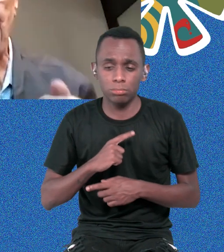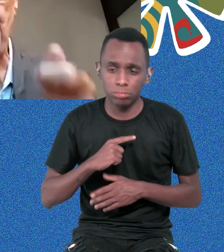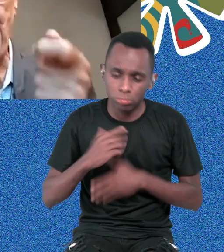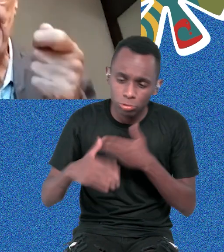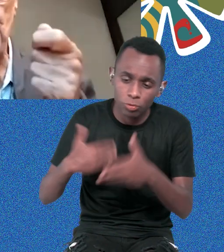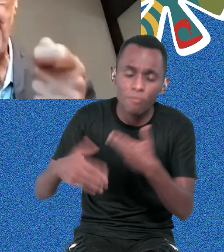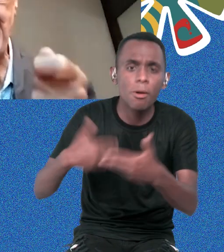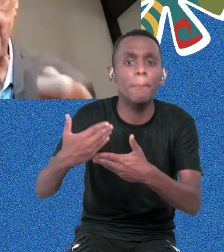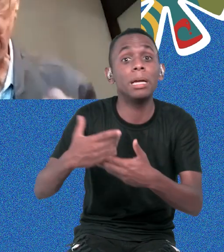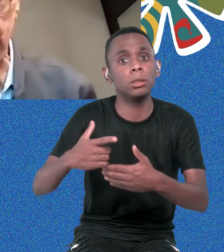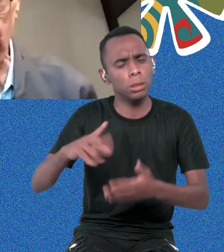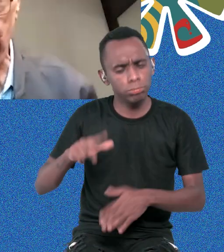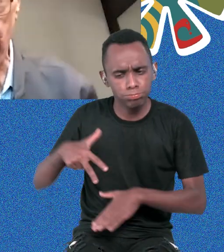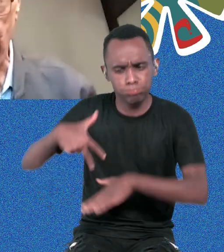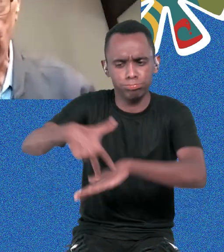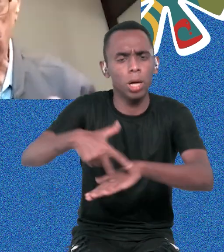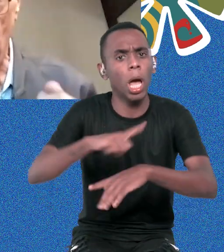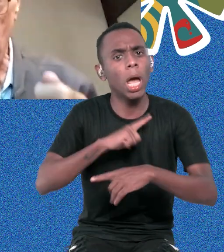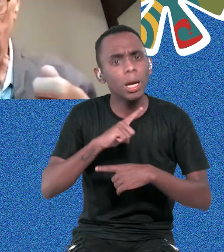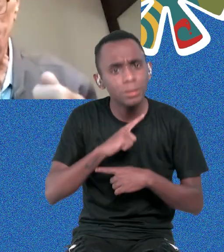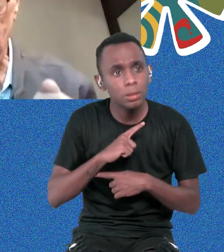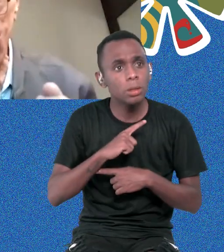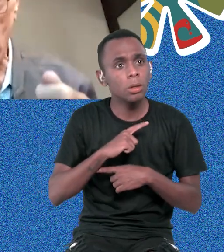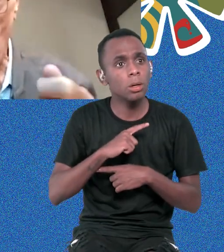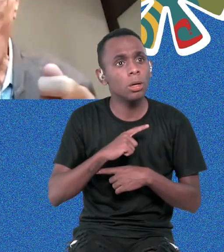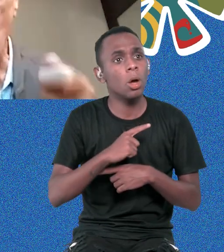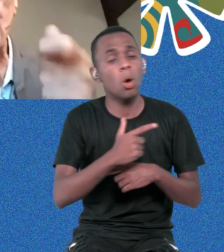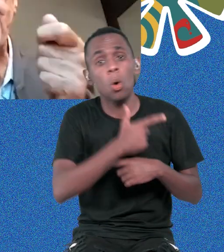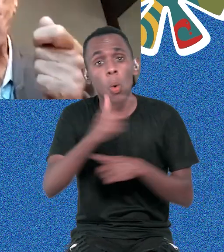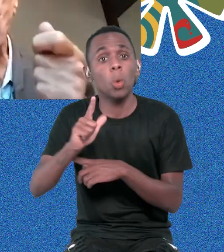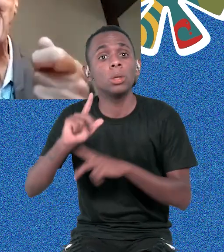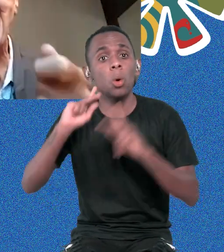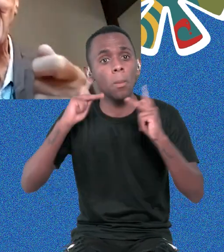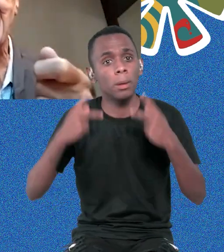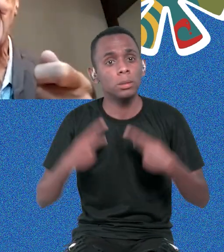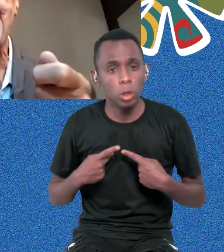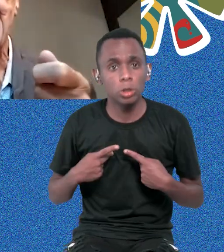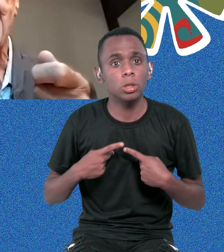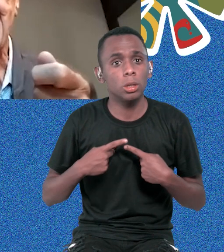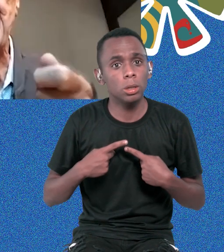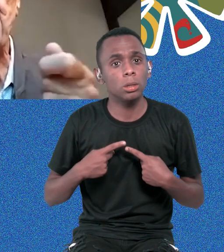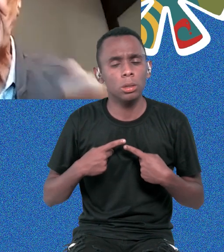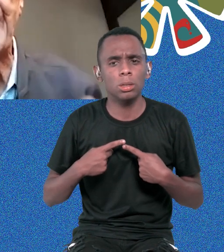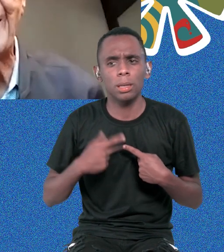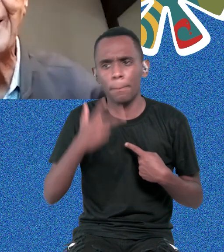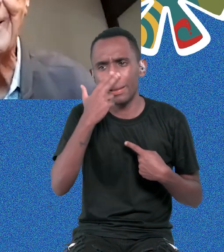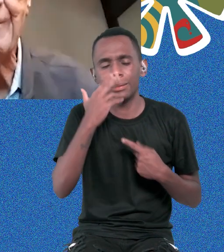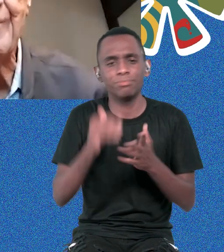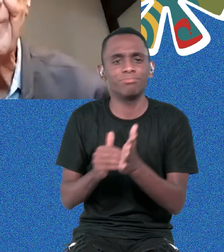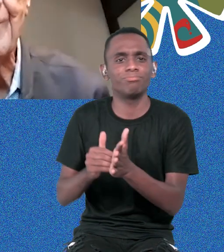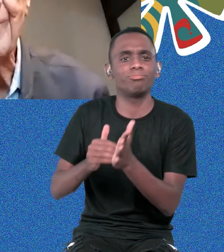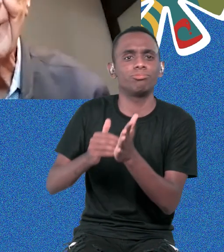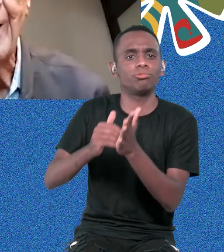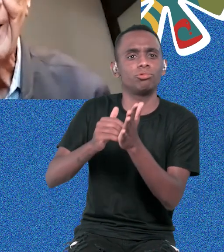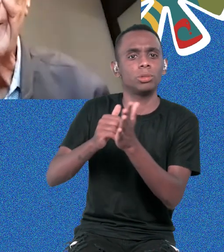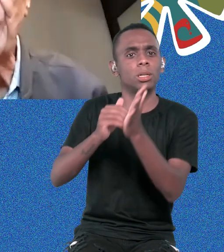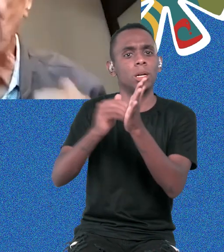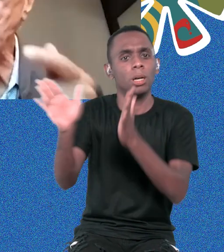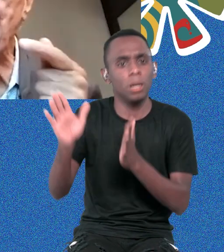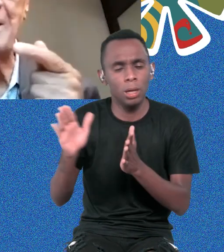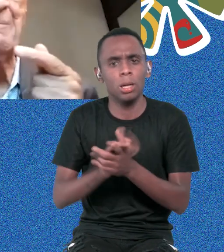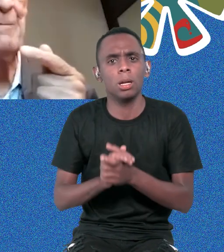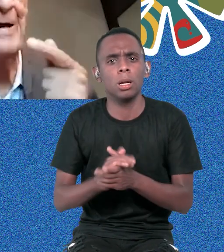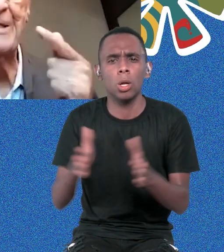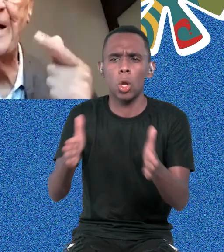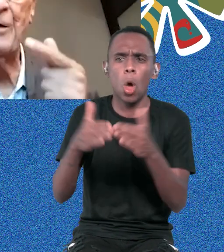reexistentes, afirmando sua existência, não reafirmam outra humanidade que lhes foi negada?